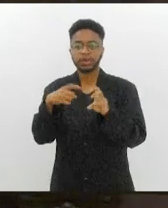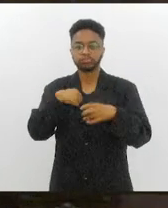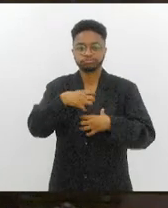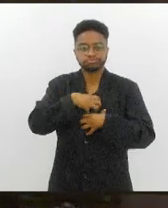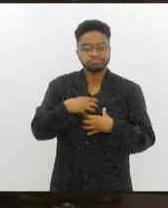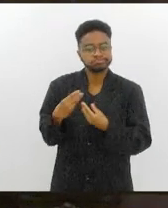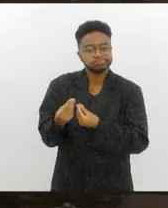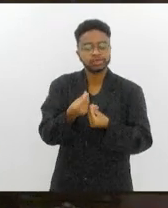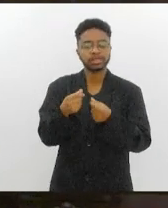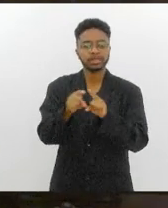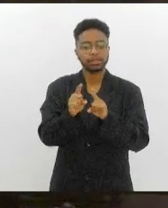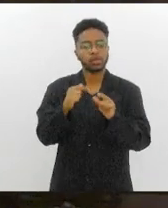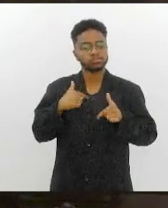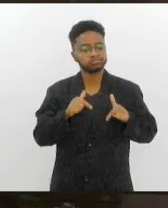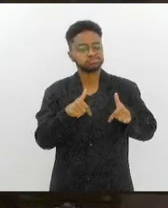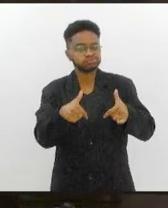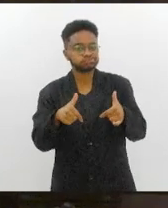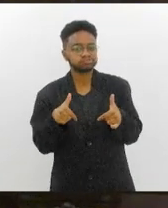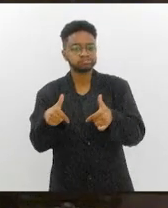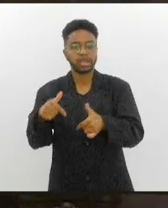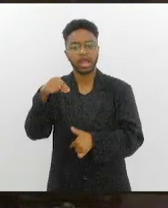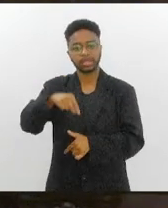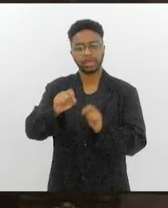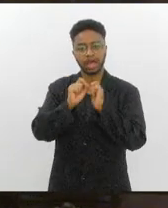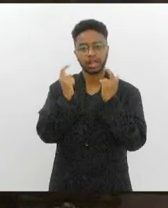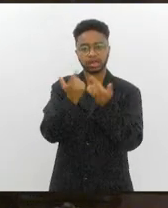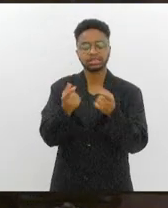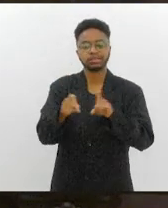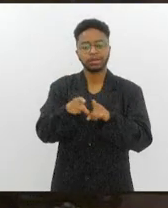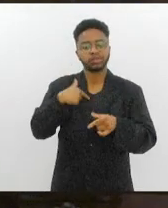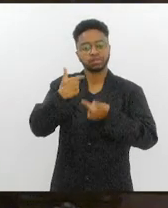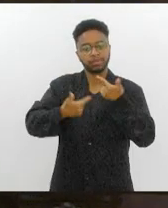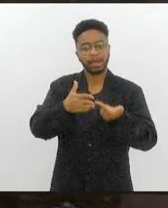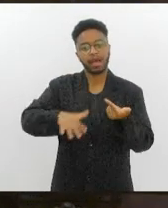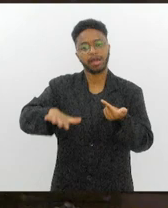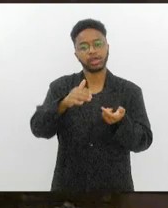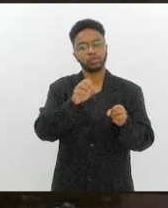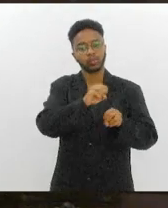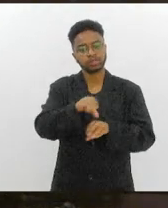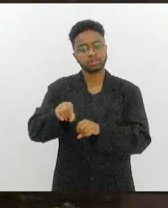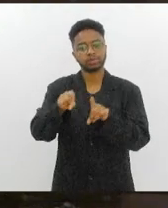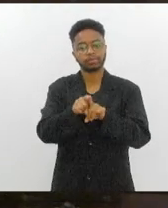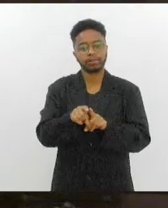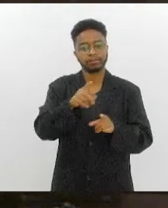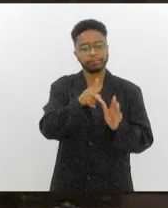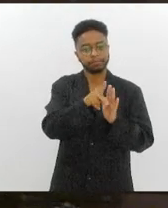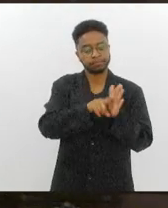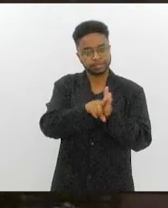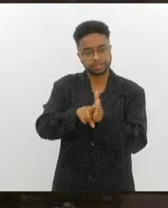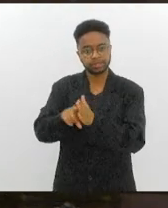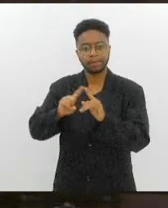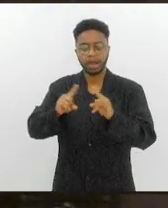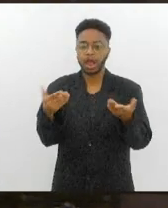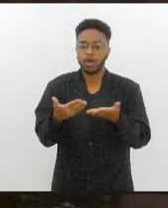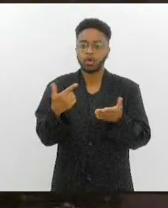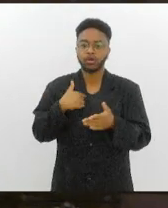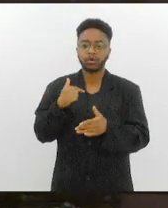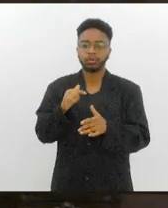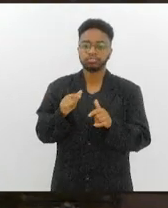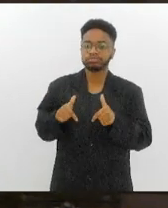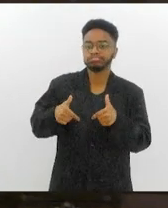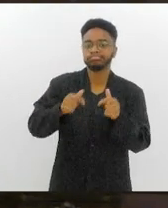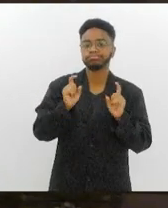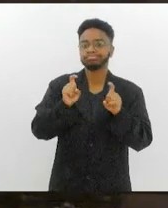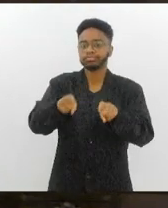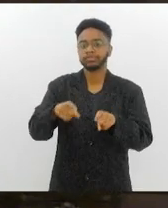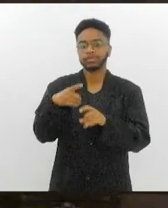deputada, estou muito atuante aqui. Sou do campo da educação e da pesquisa e me tornei deputada agora exatamente por defender o